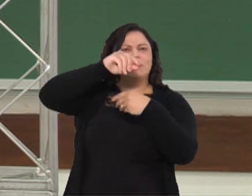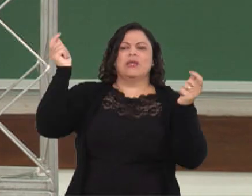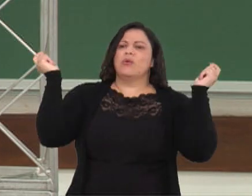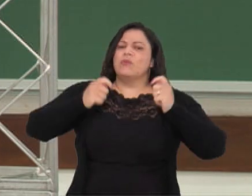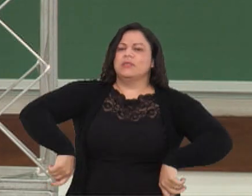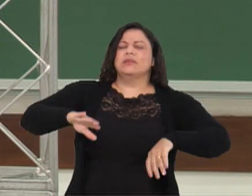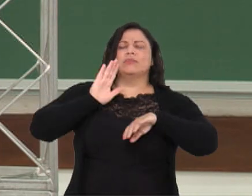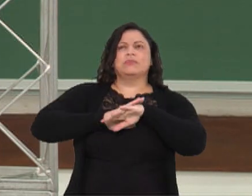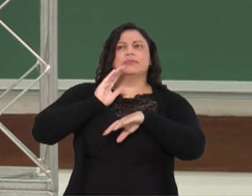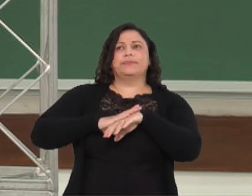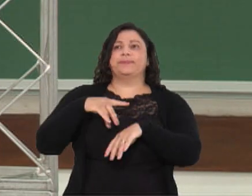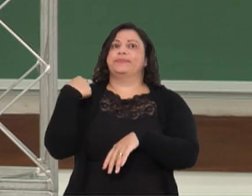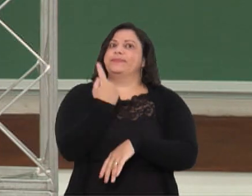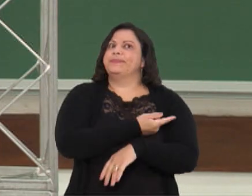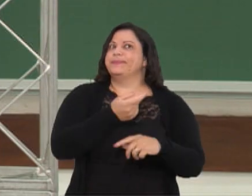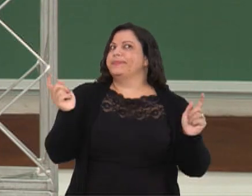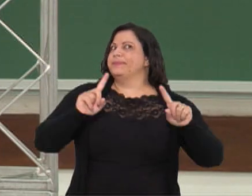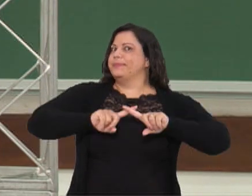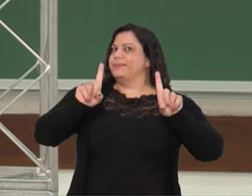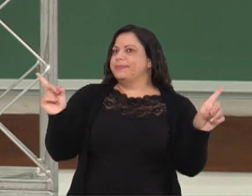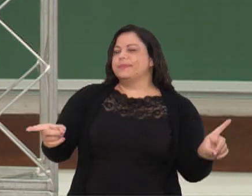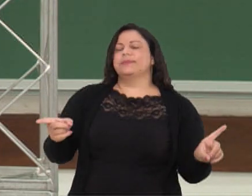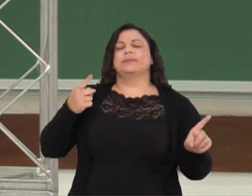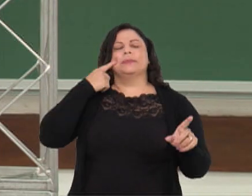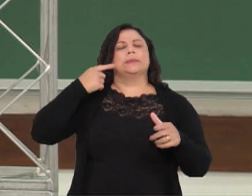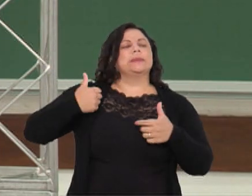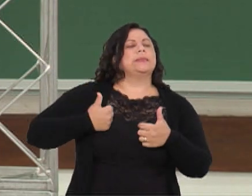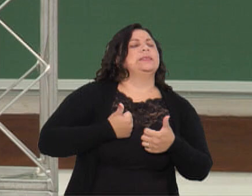mesmos, mas nós acabamos sempre seguindo a